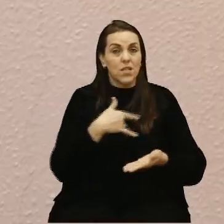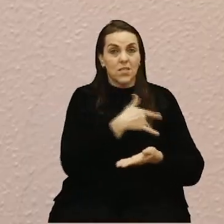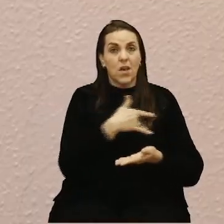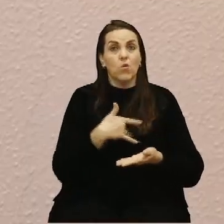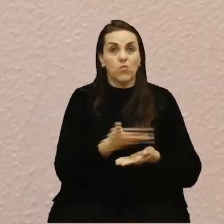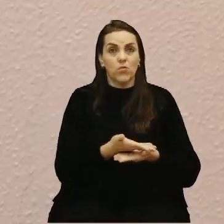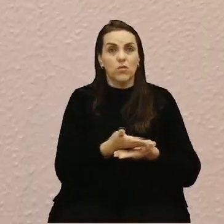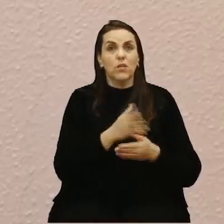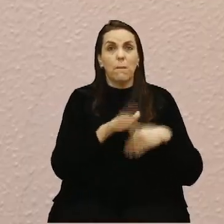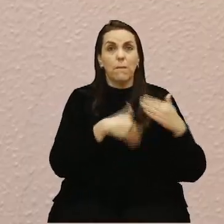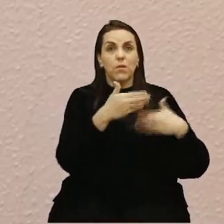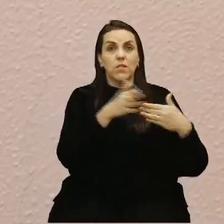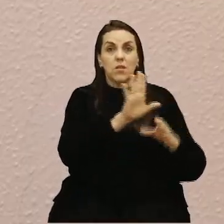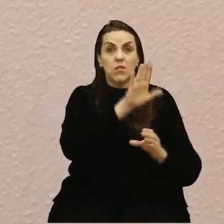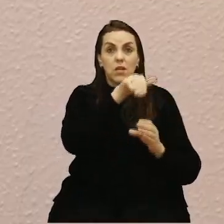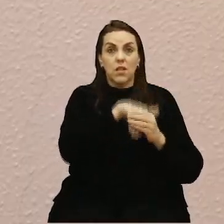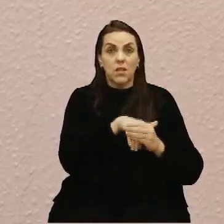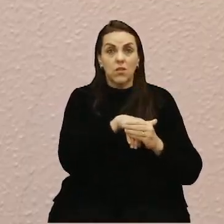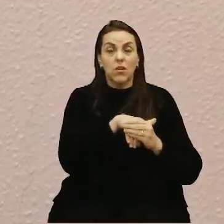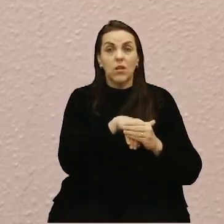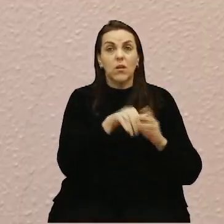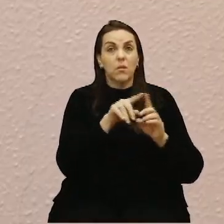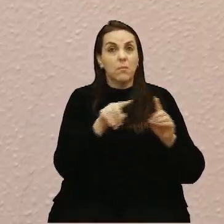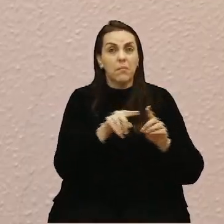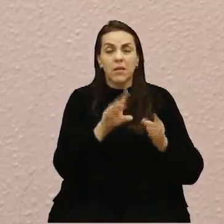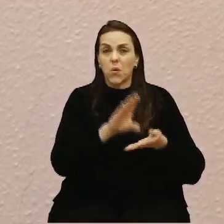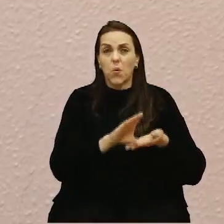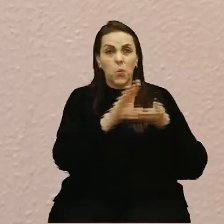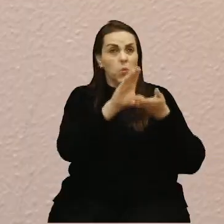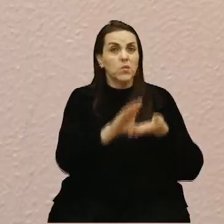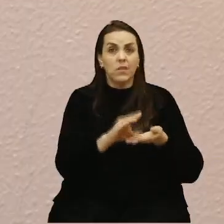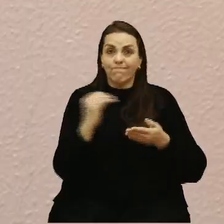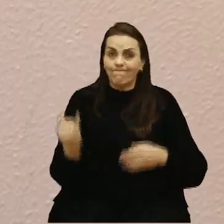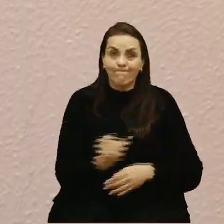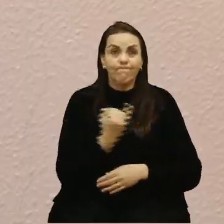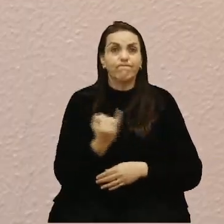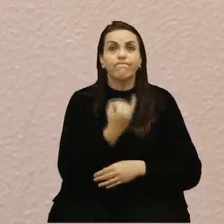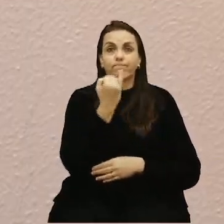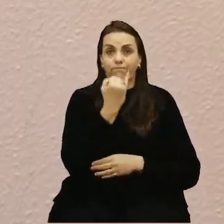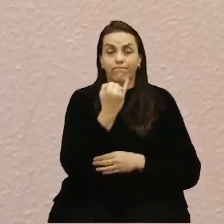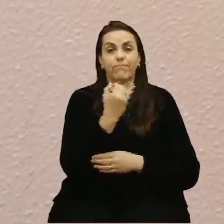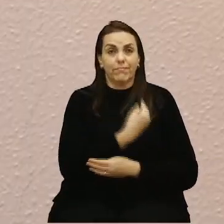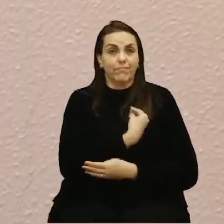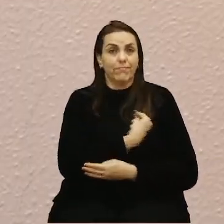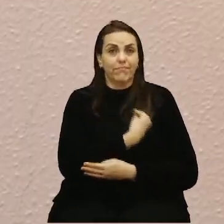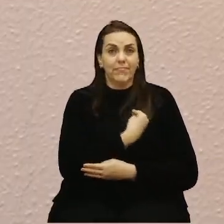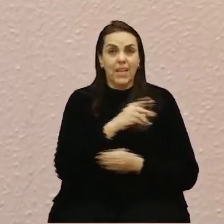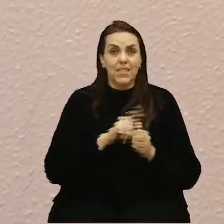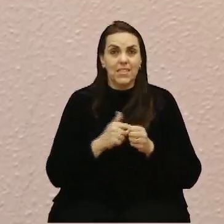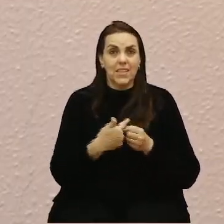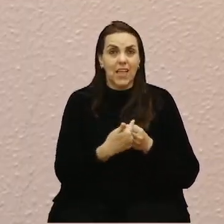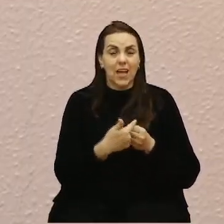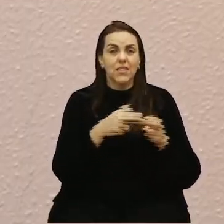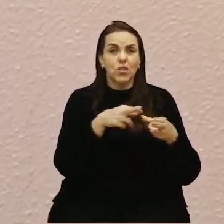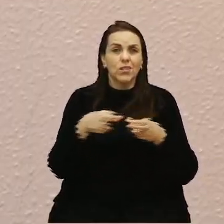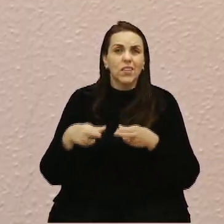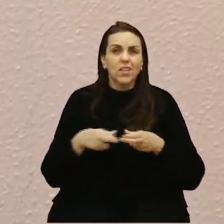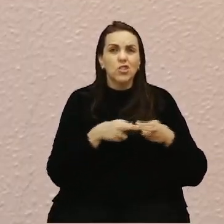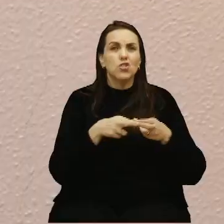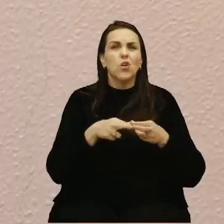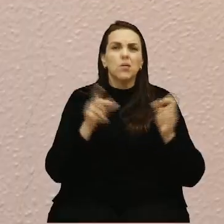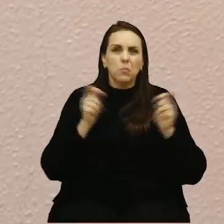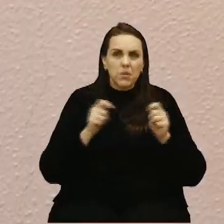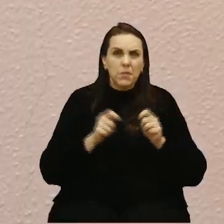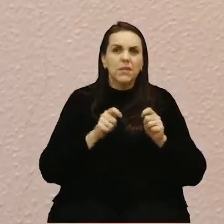por seu processo eleitoral e é um conselho extremamente relevante, presente na cidade, em todas as regiões, que a gente possa questionar e